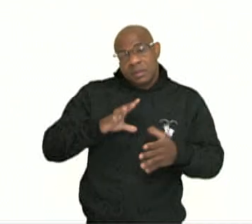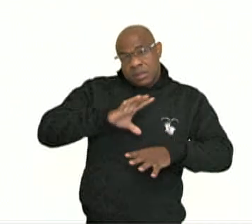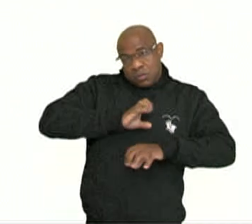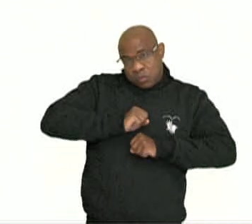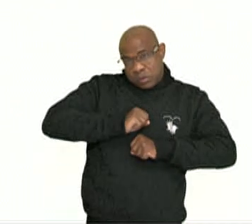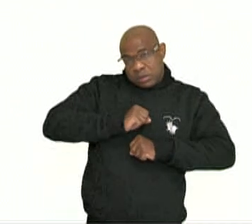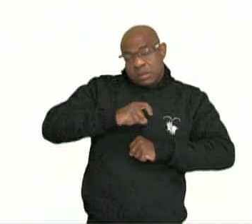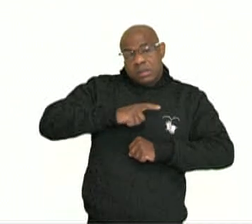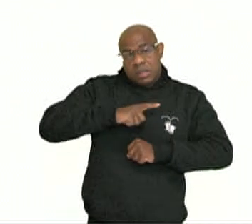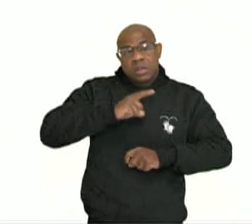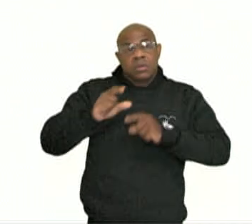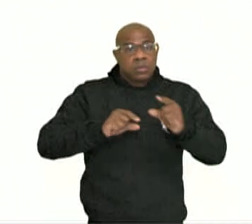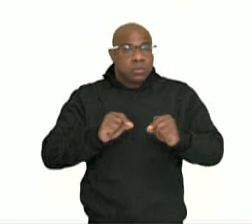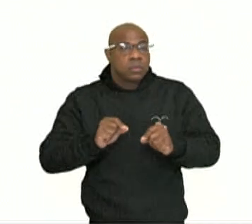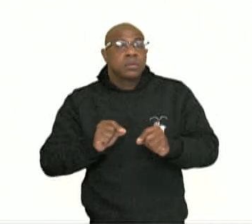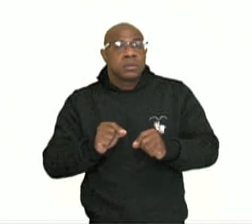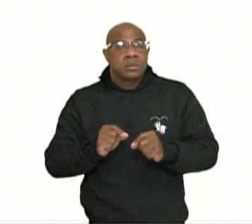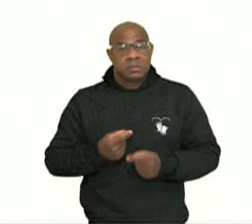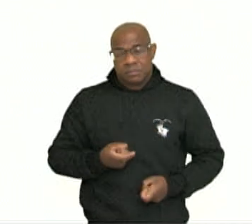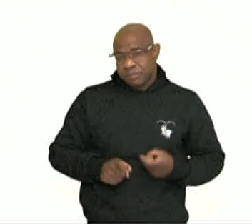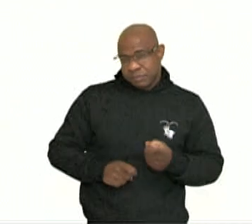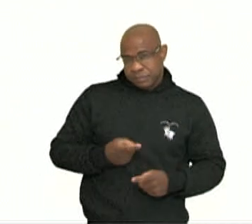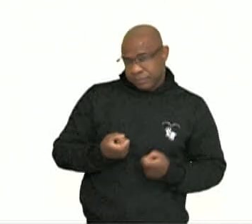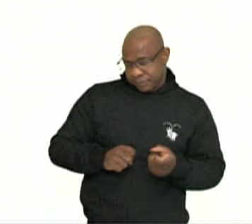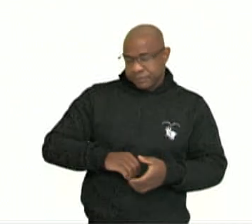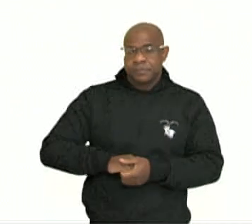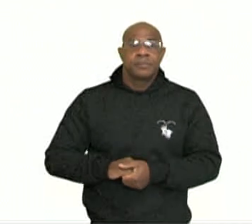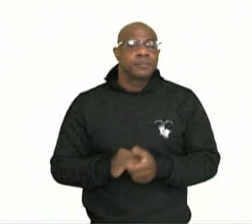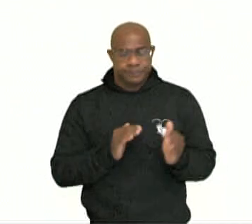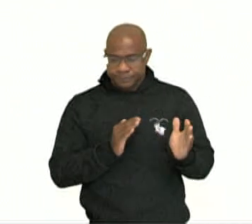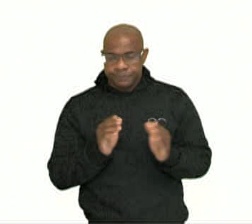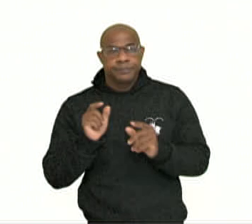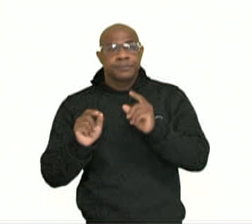Enterobius vermiculares, pequeno nematóide da ordem